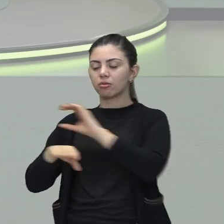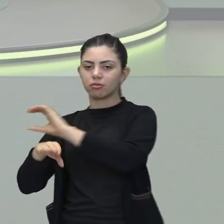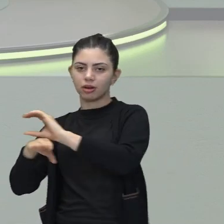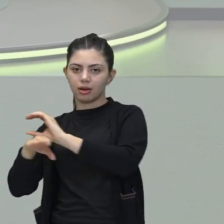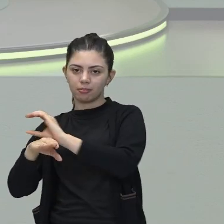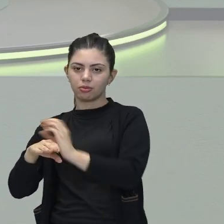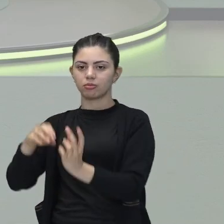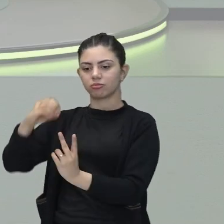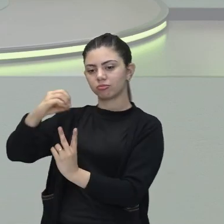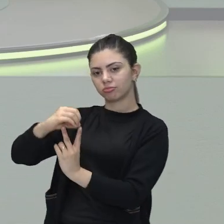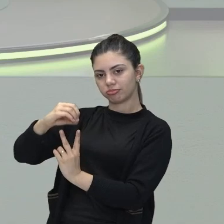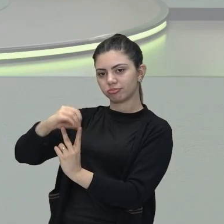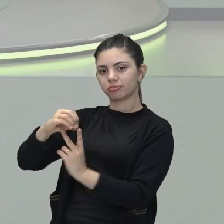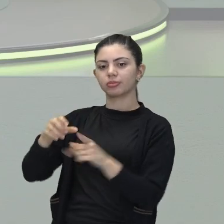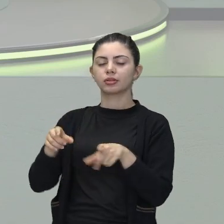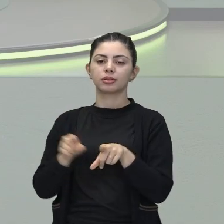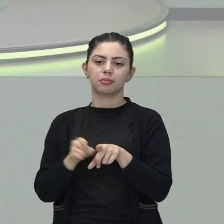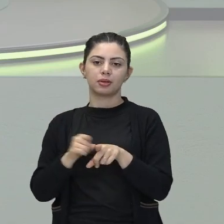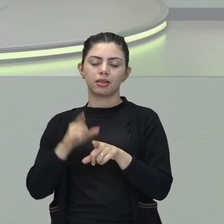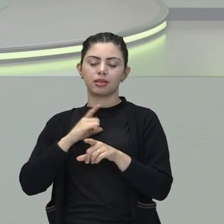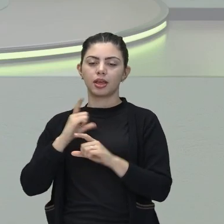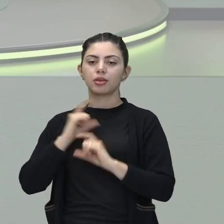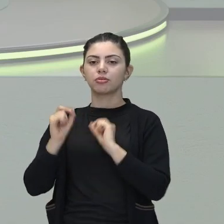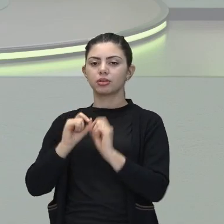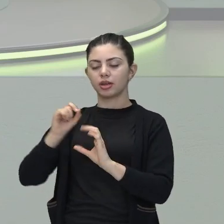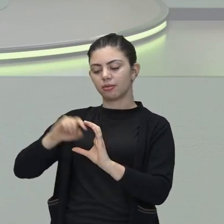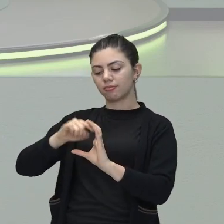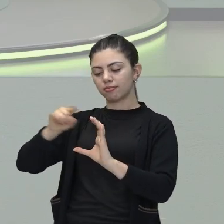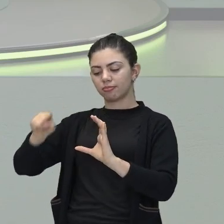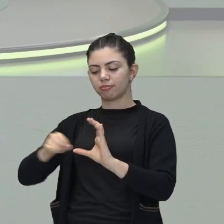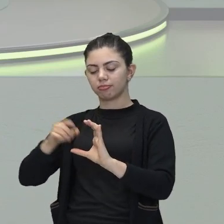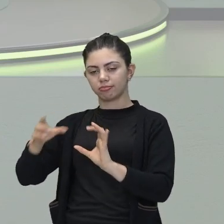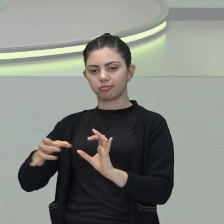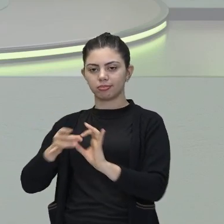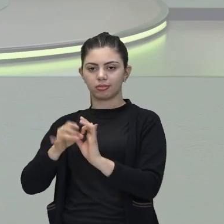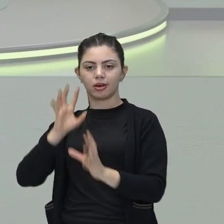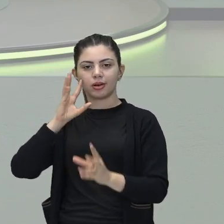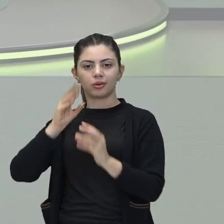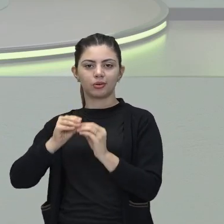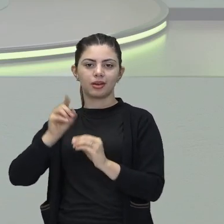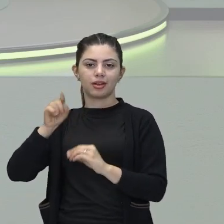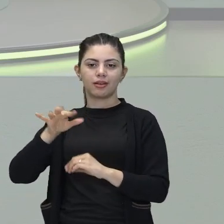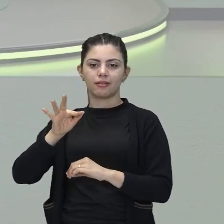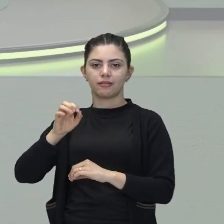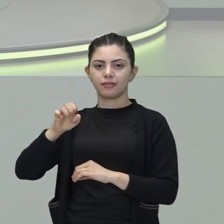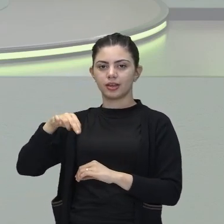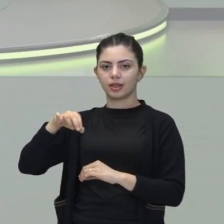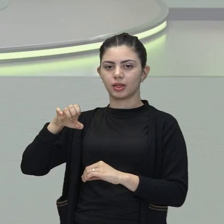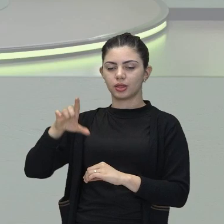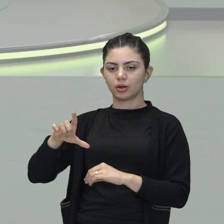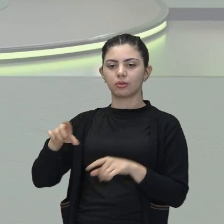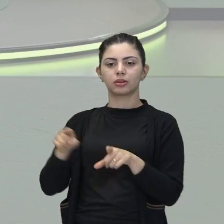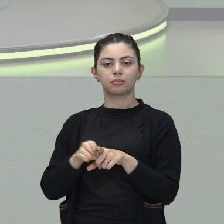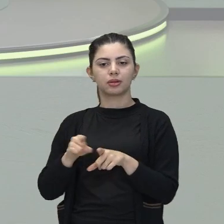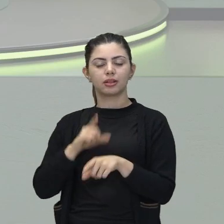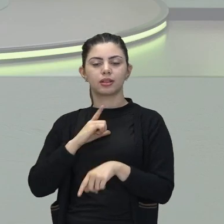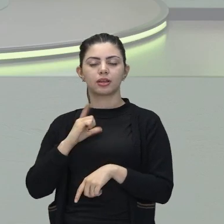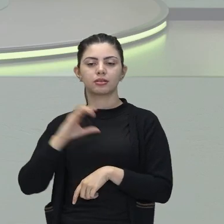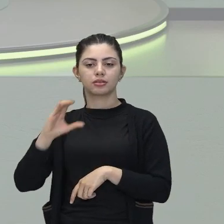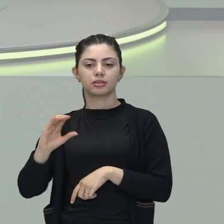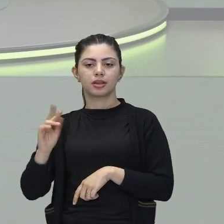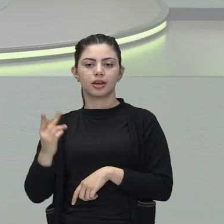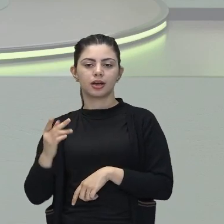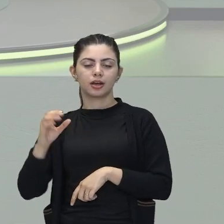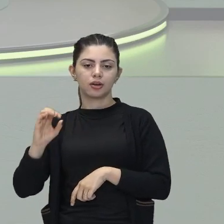a hidroxila ligada ao aromático, caracterizando também aí um fenol. Além do mais, tem o CHO, caracterizando